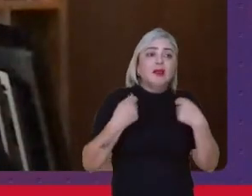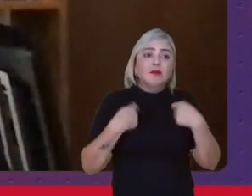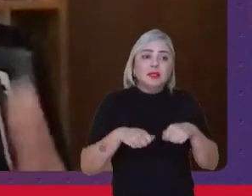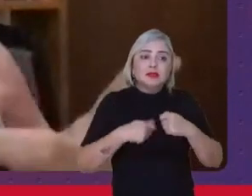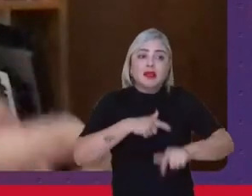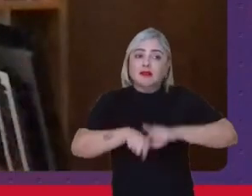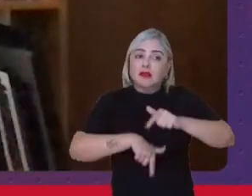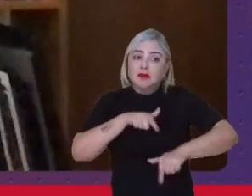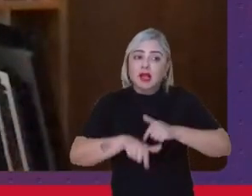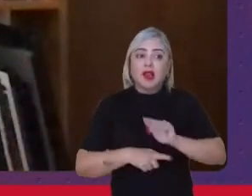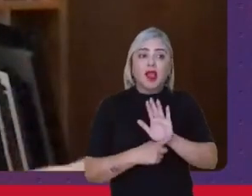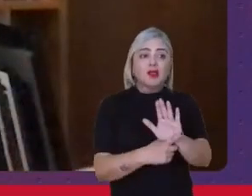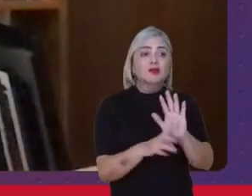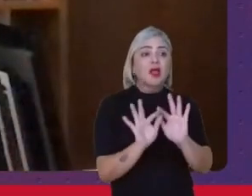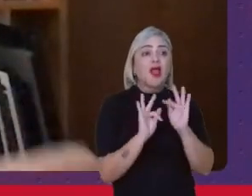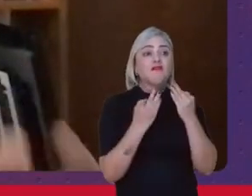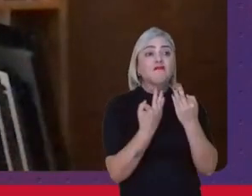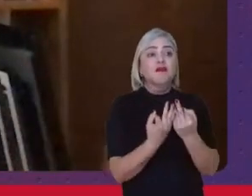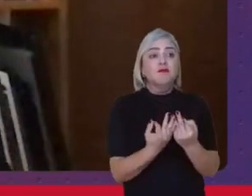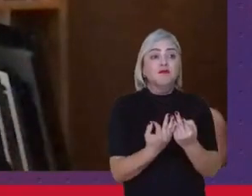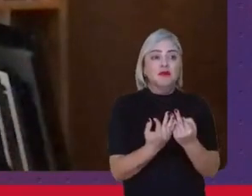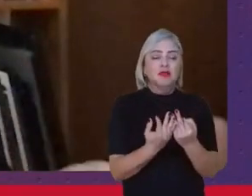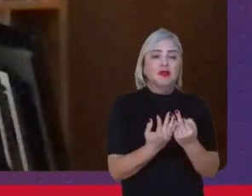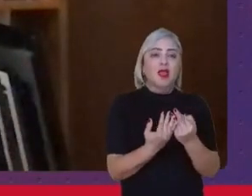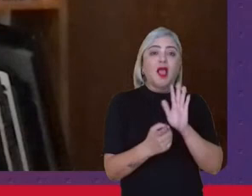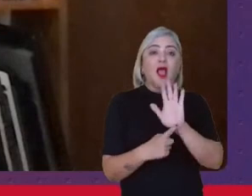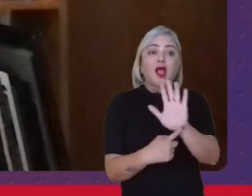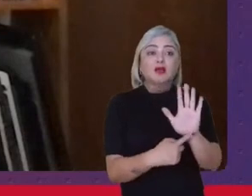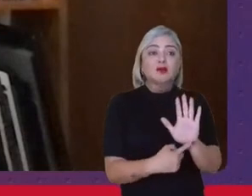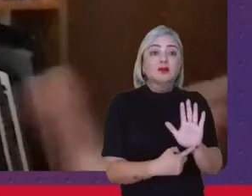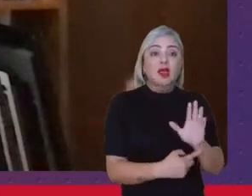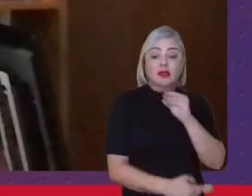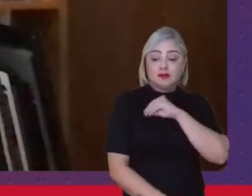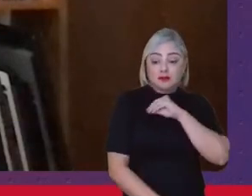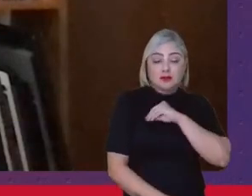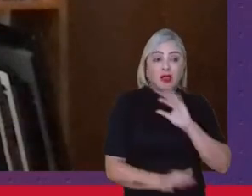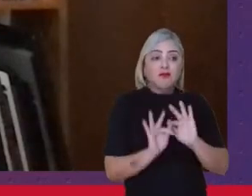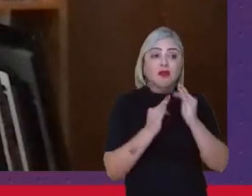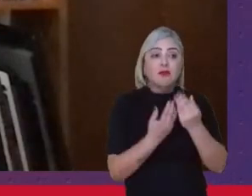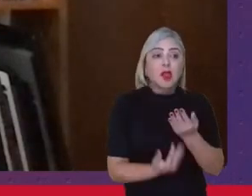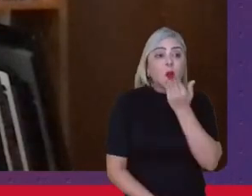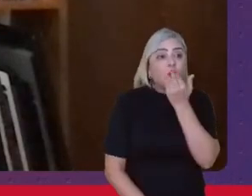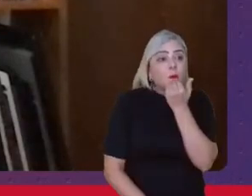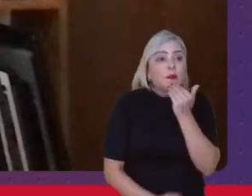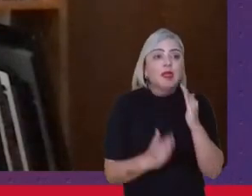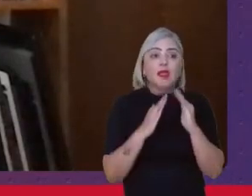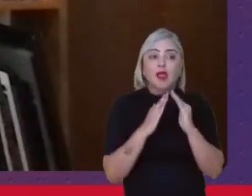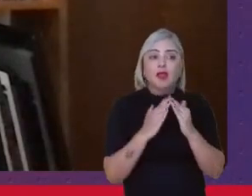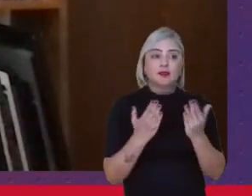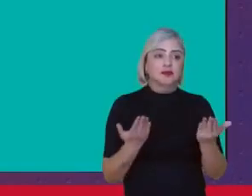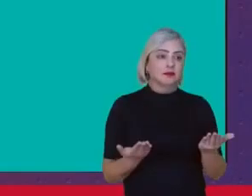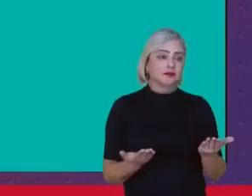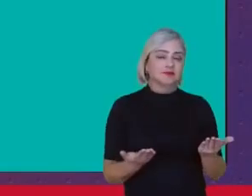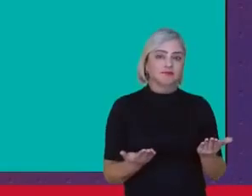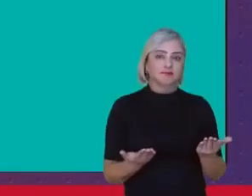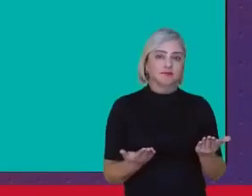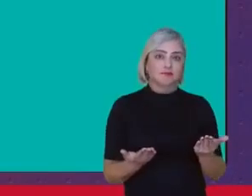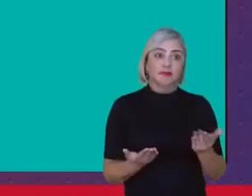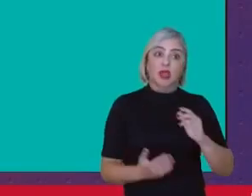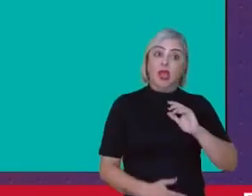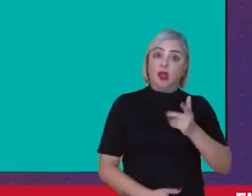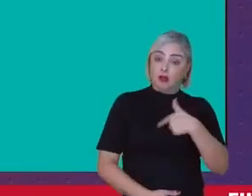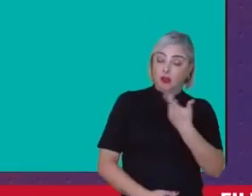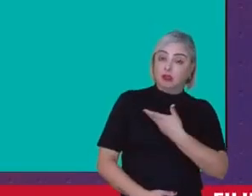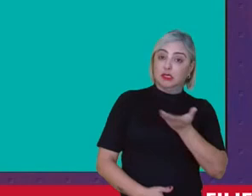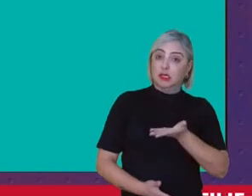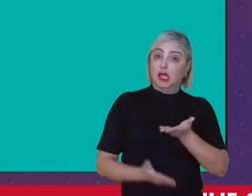precisavam trabalhar para ajudar a sua família, para ajudar a sustentar a família e levar comida para dentro de casa. Então, a gente queria